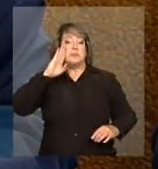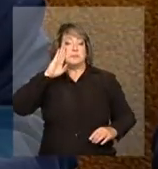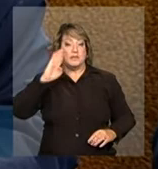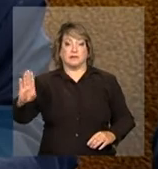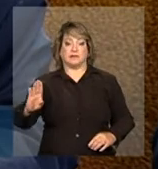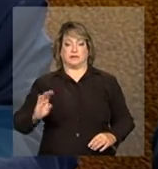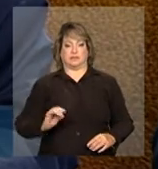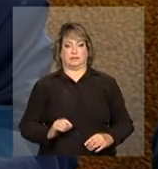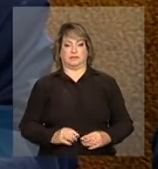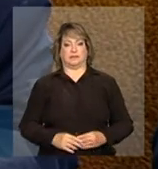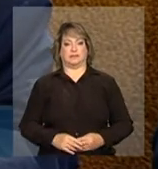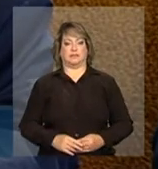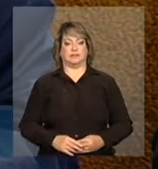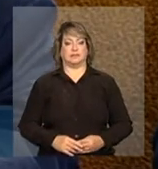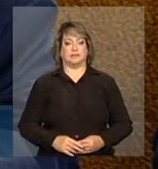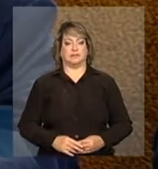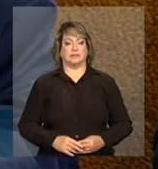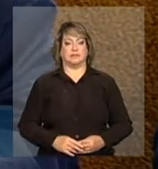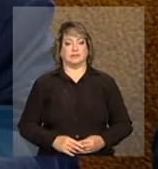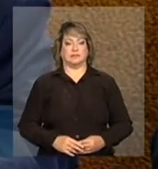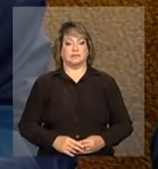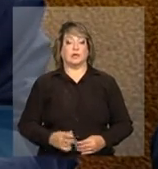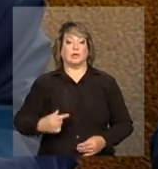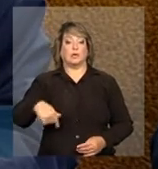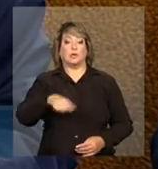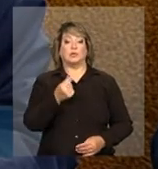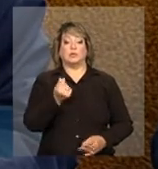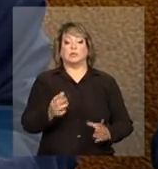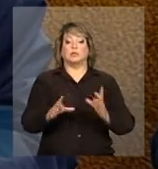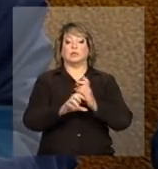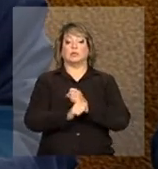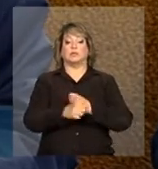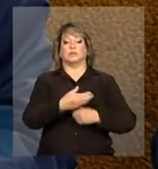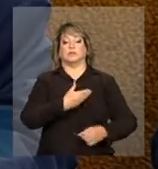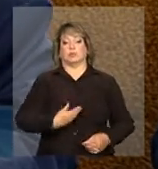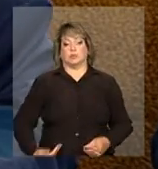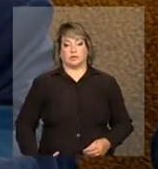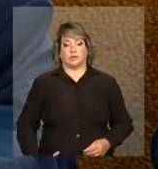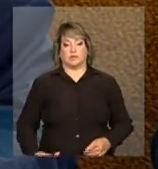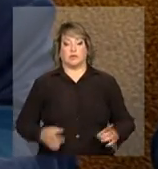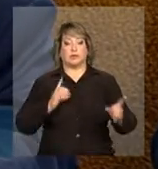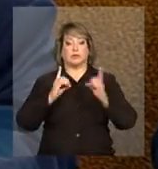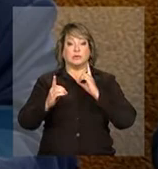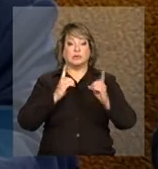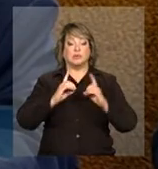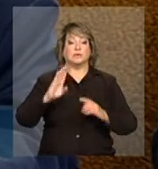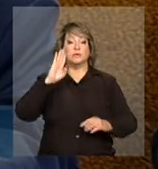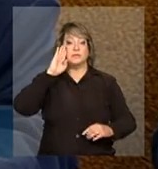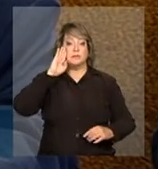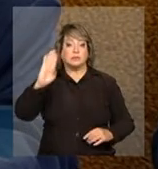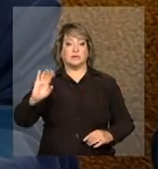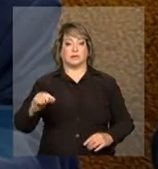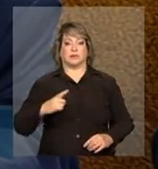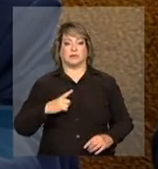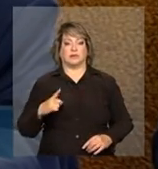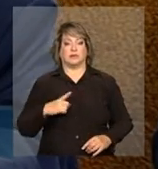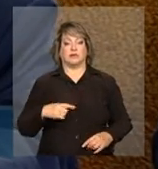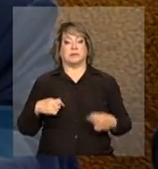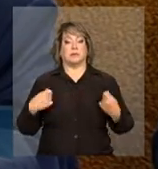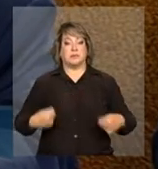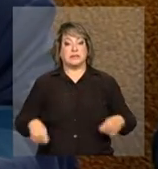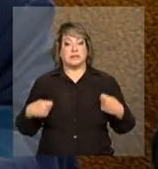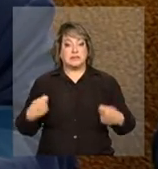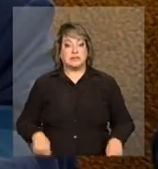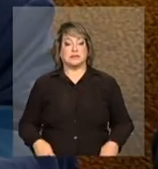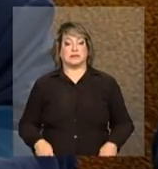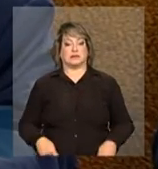priorização, né, dos recursos públicos, na discussão da priorização de aonde devem ser investidos os